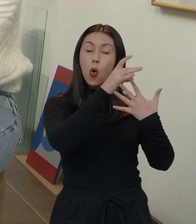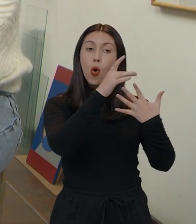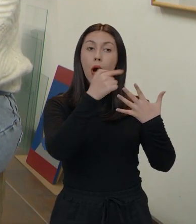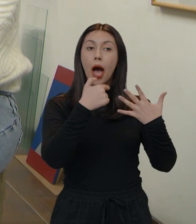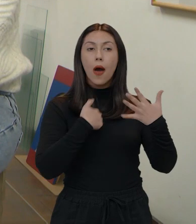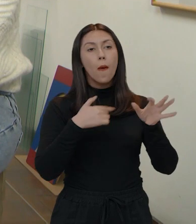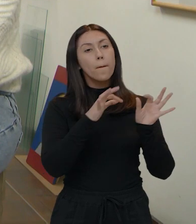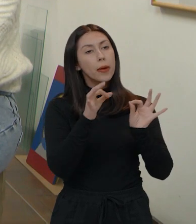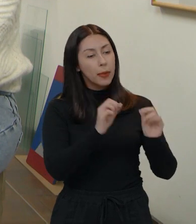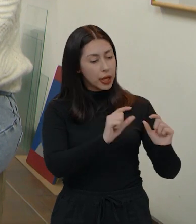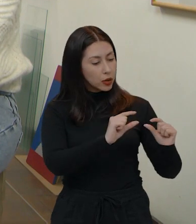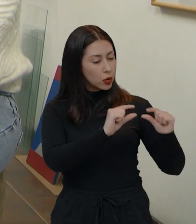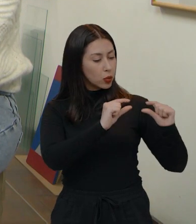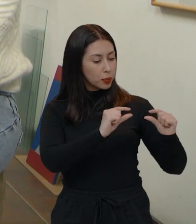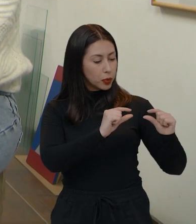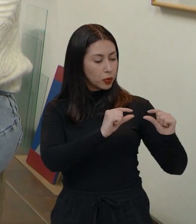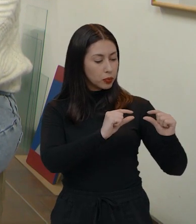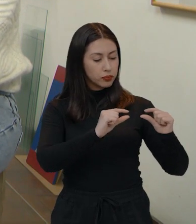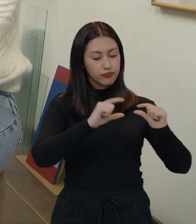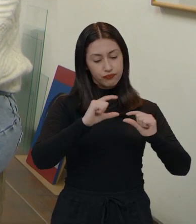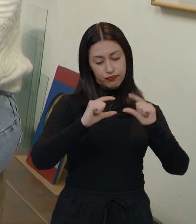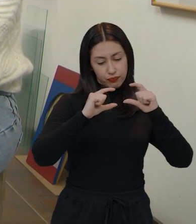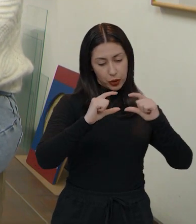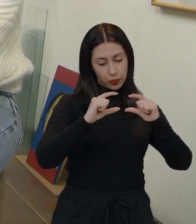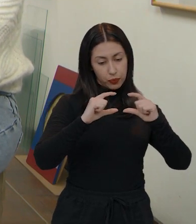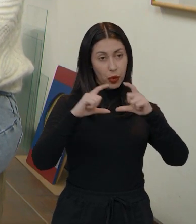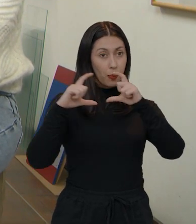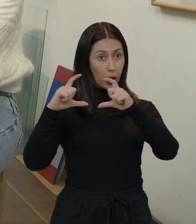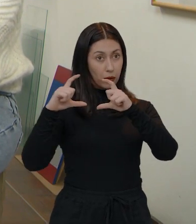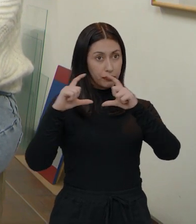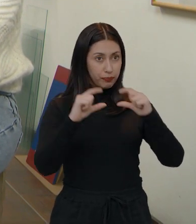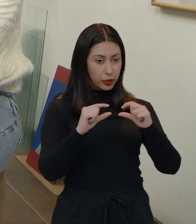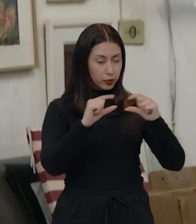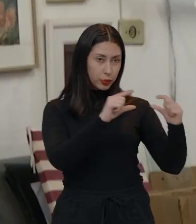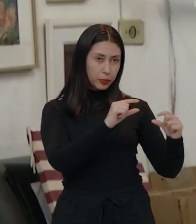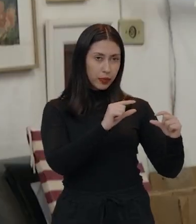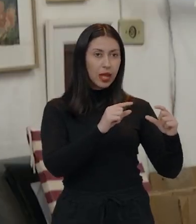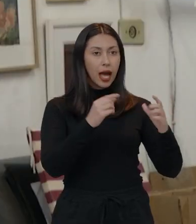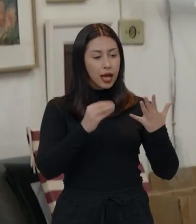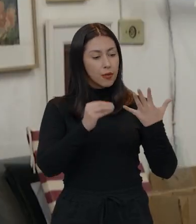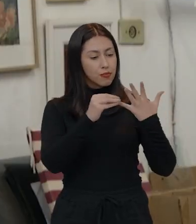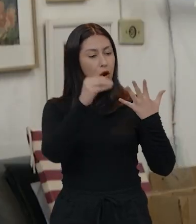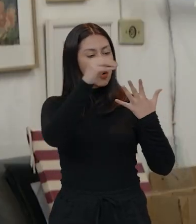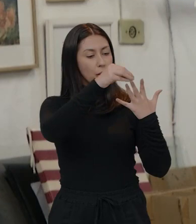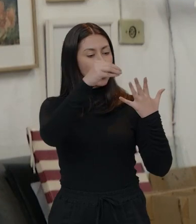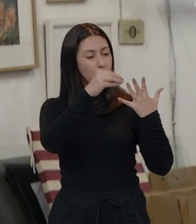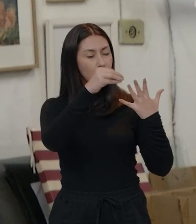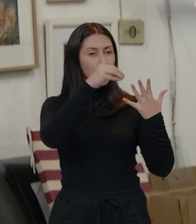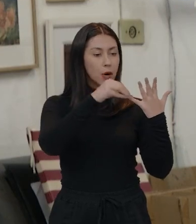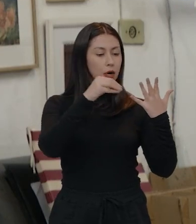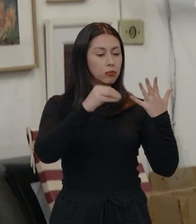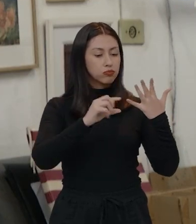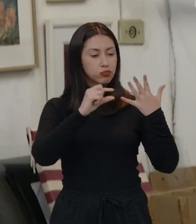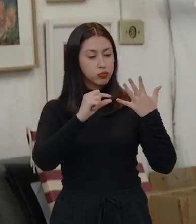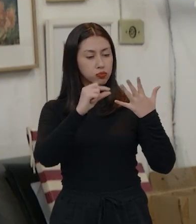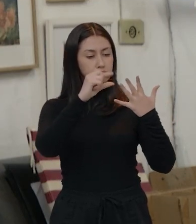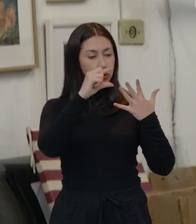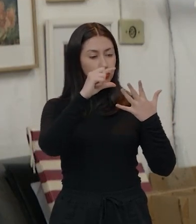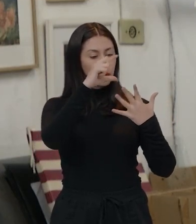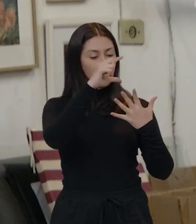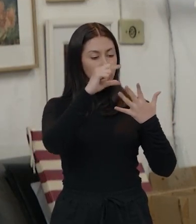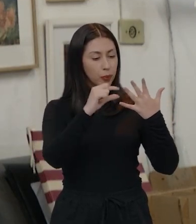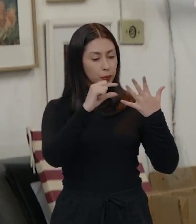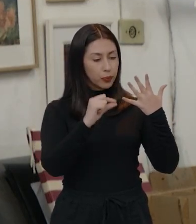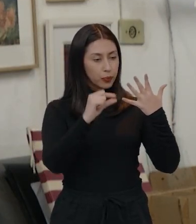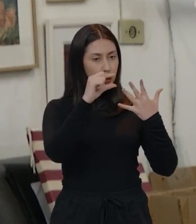coloquei um valor em centímetro e construí um pedacinho do hino nacional. Aí fiz um memorial descritivo, eu sempre gostei de escrever assim,